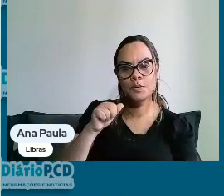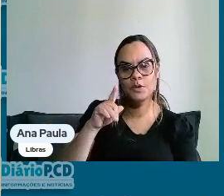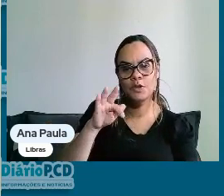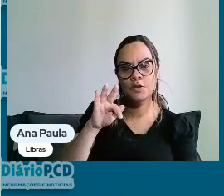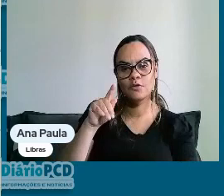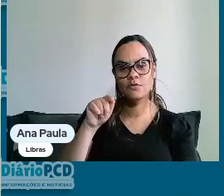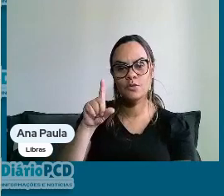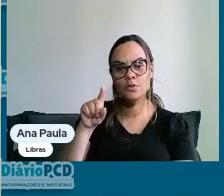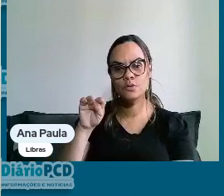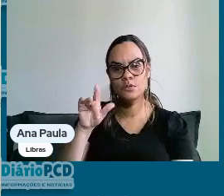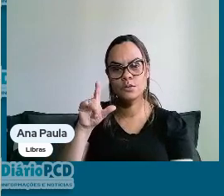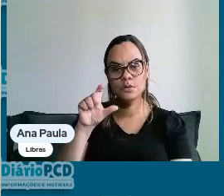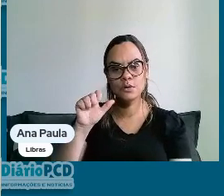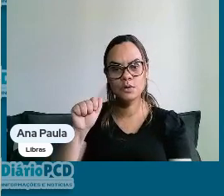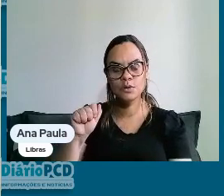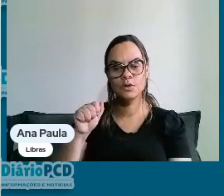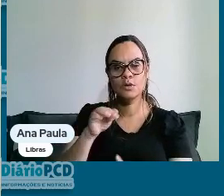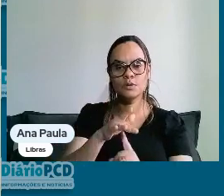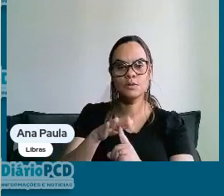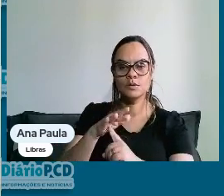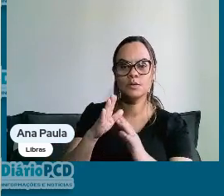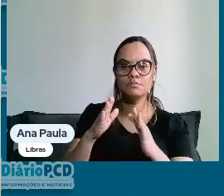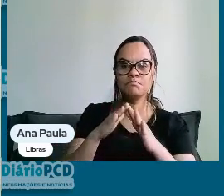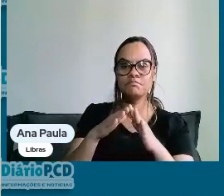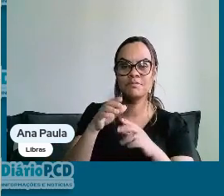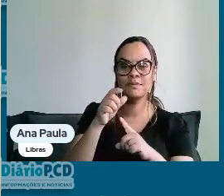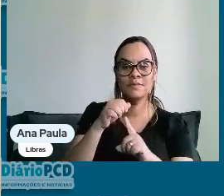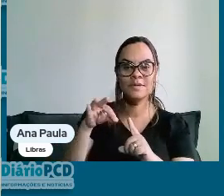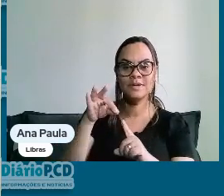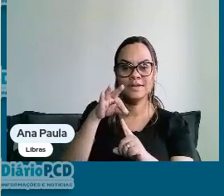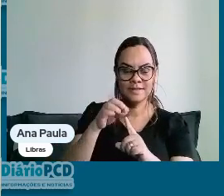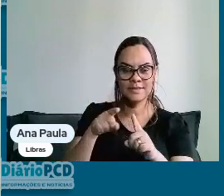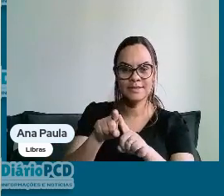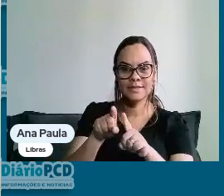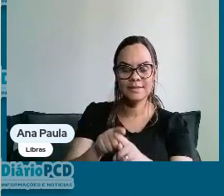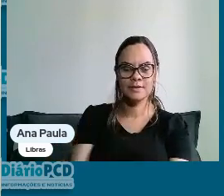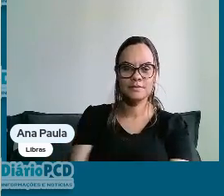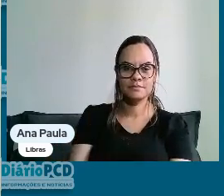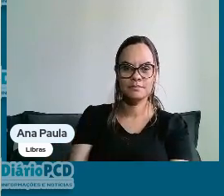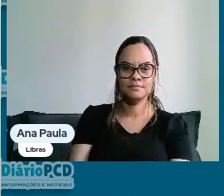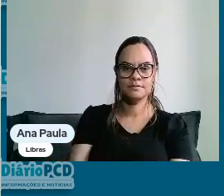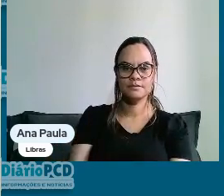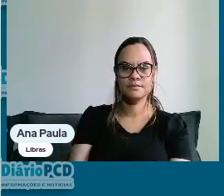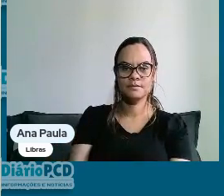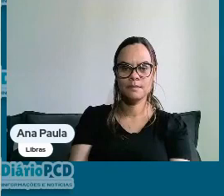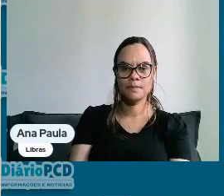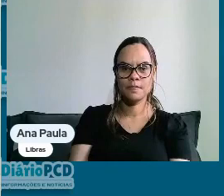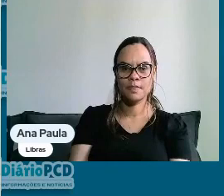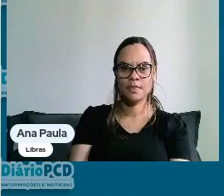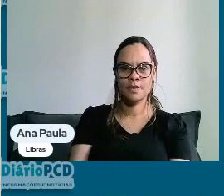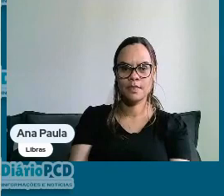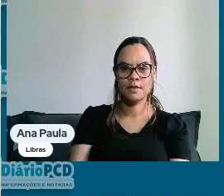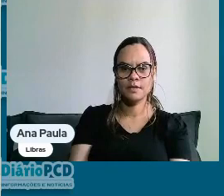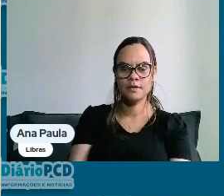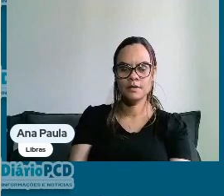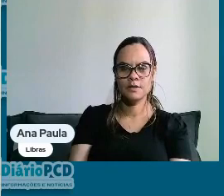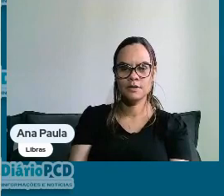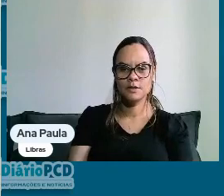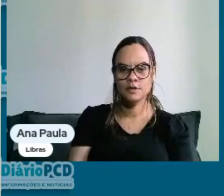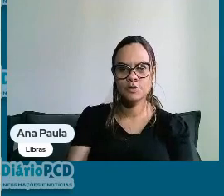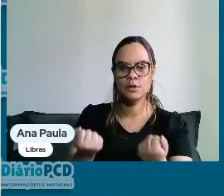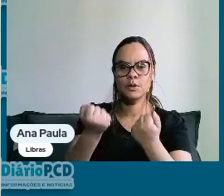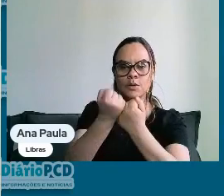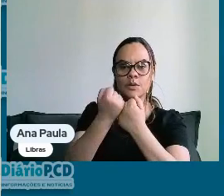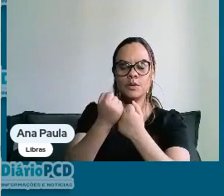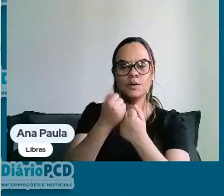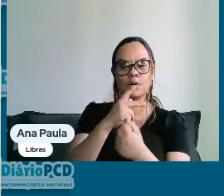Casa de Curitiba, né? E titulado pela Sociedade Brasileira de Nefrologia. Então, como você já comentou anteriormente, eu sou vice-presidente da Sociedade